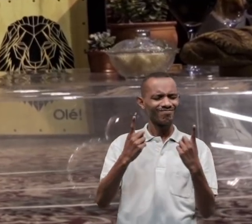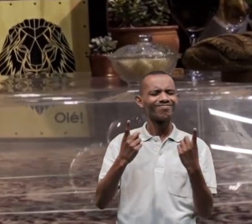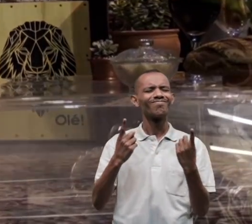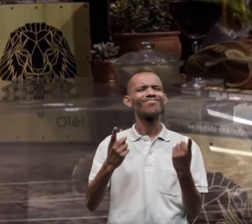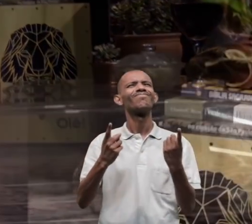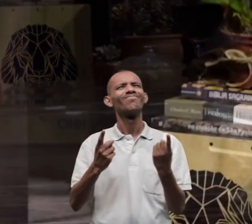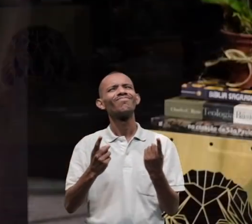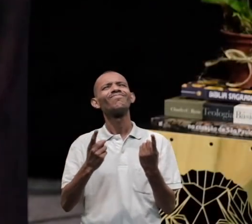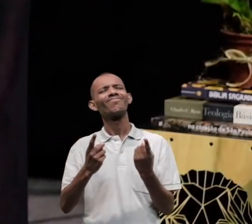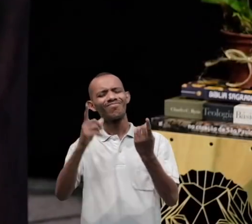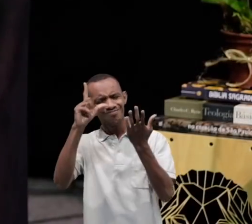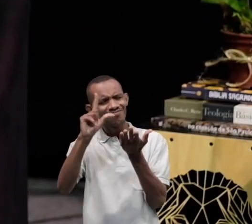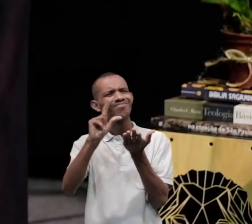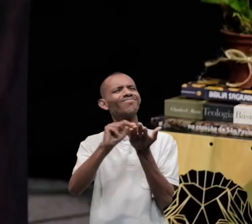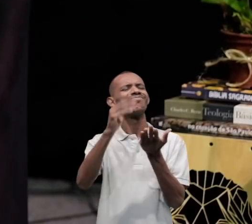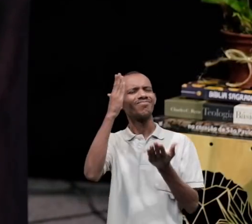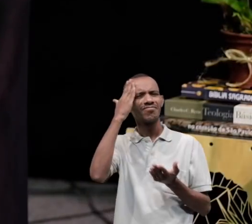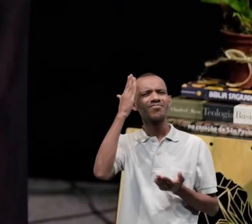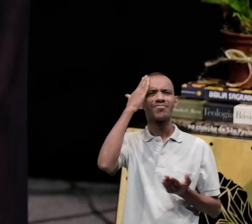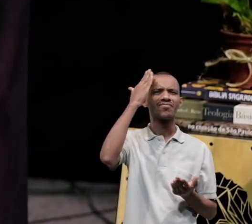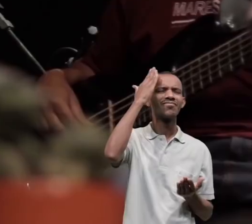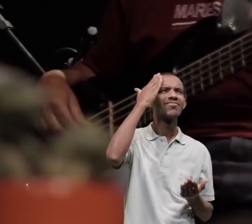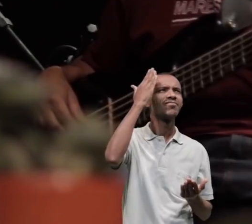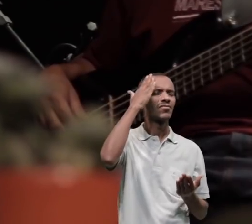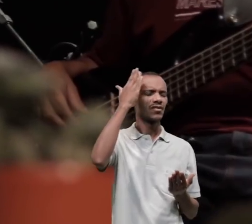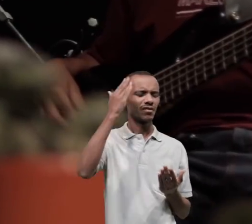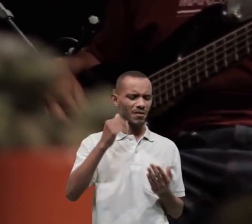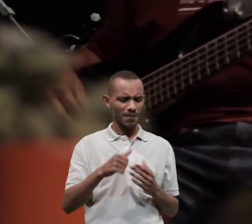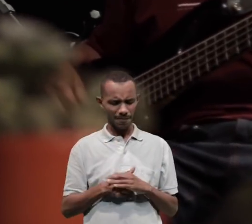ofertar, mas ainda é pouco, eu